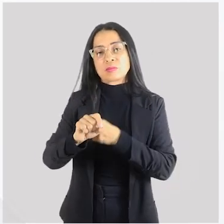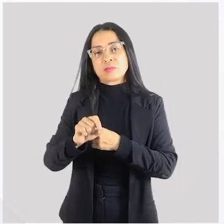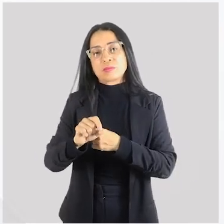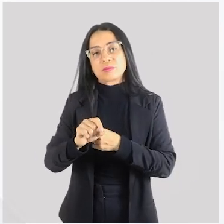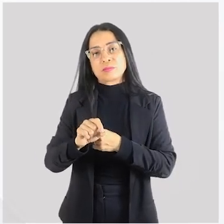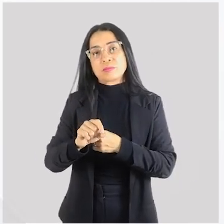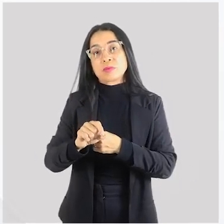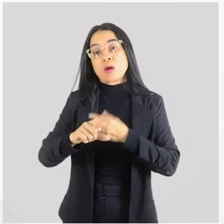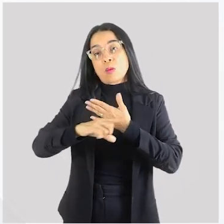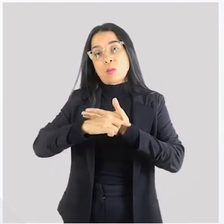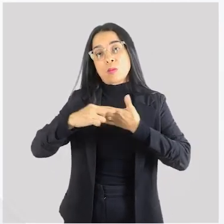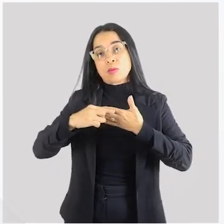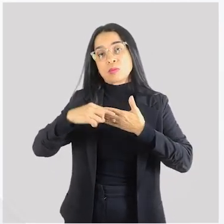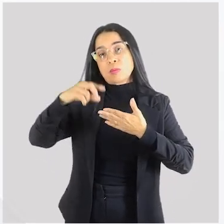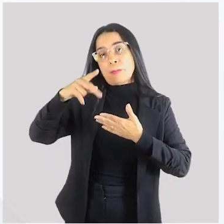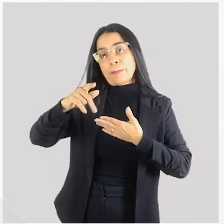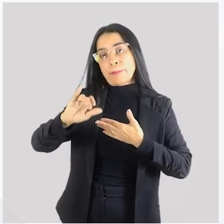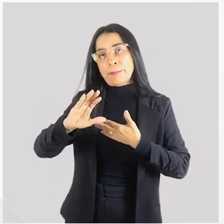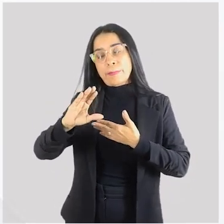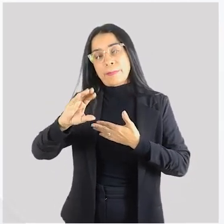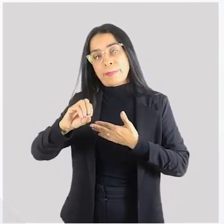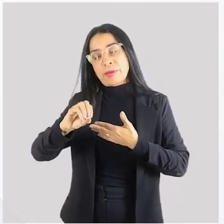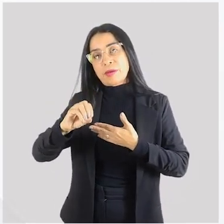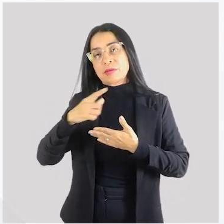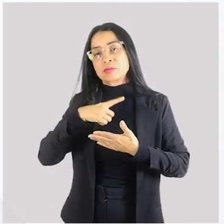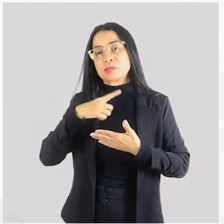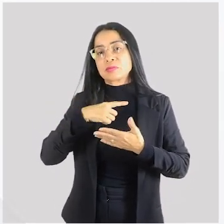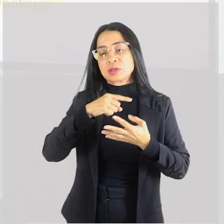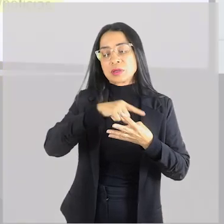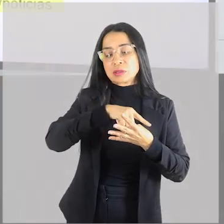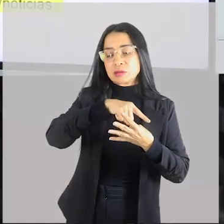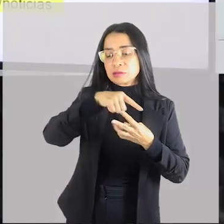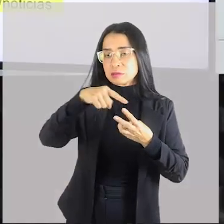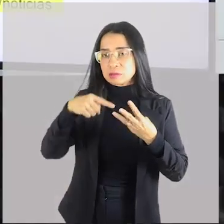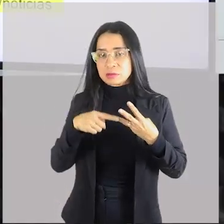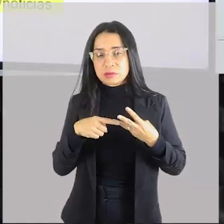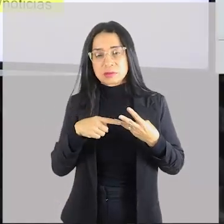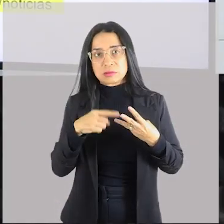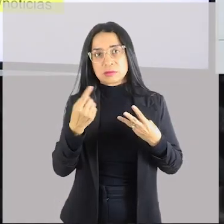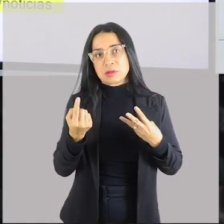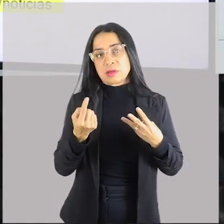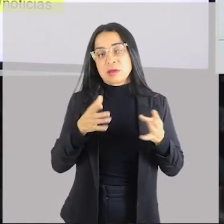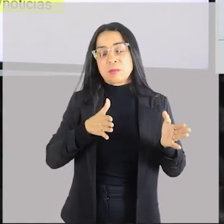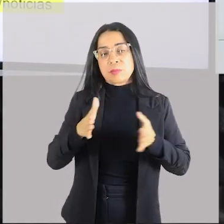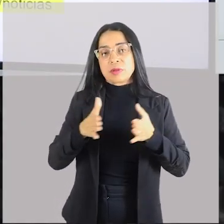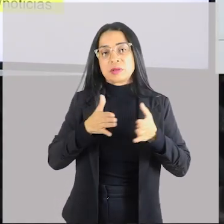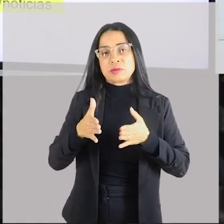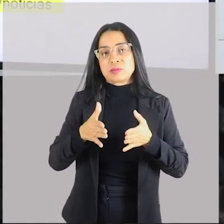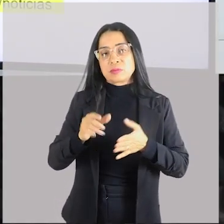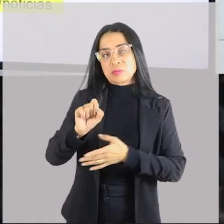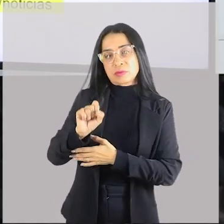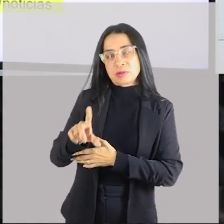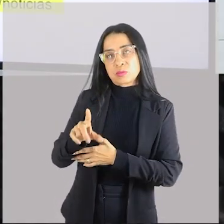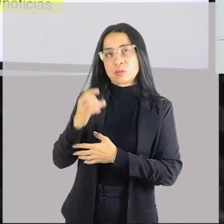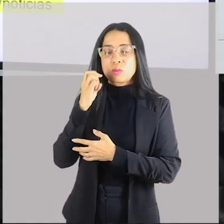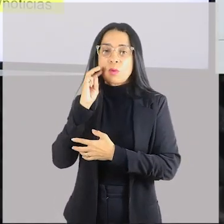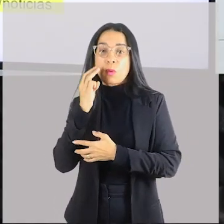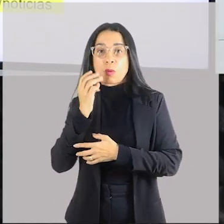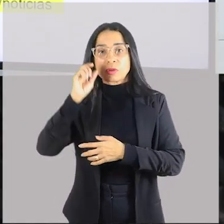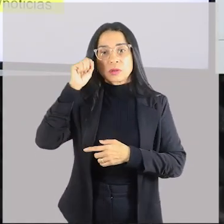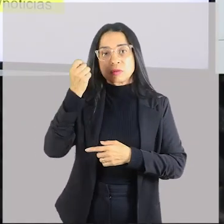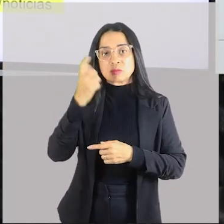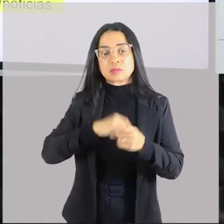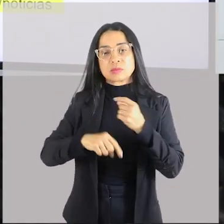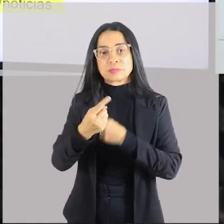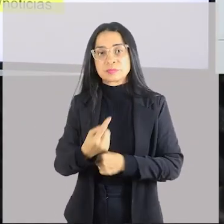Picasso o próprio pai do cubismo ele passa por três fases específicas a fase Azul a fase rosa e a fase Negra a